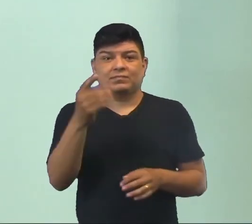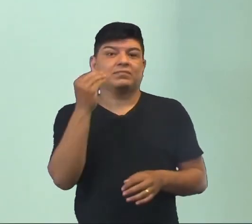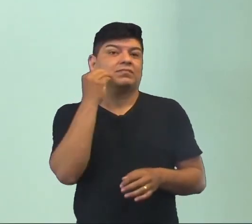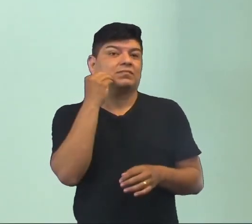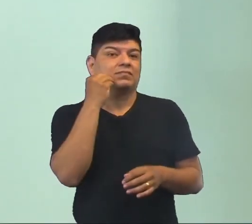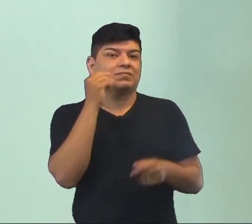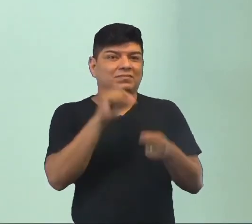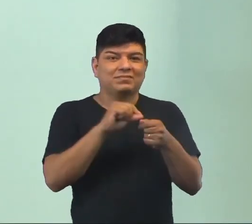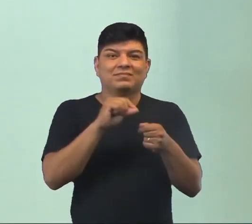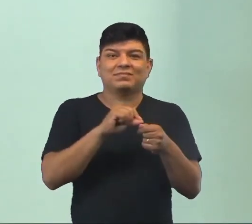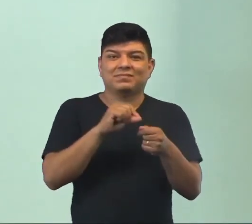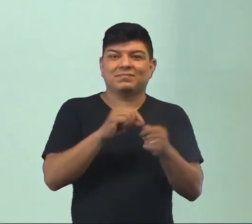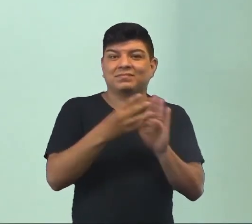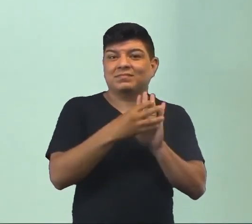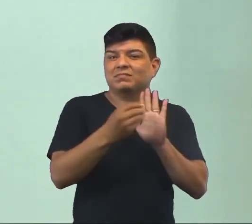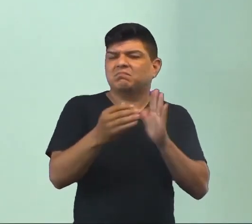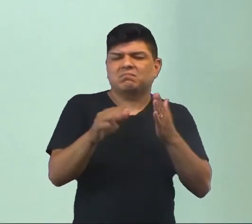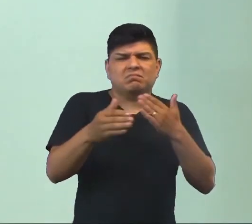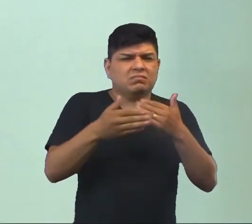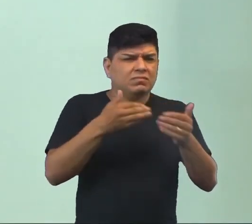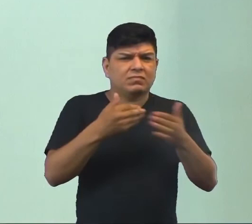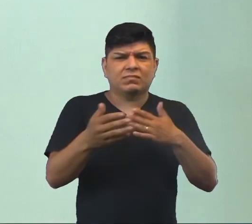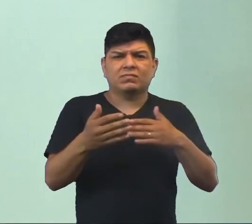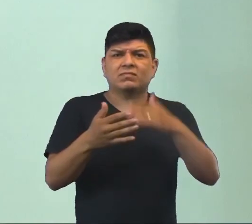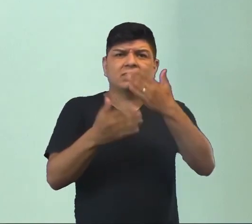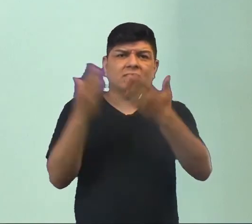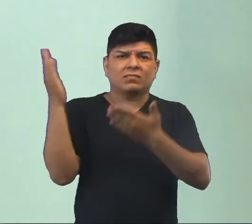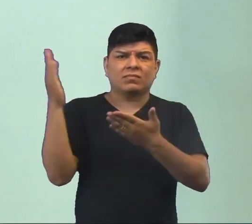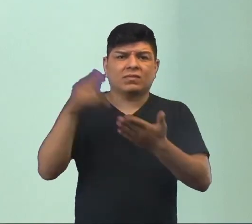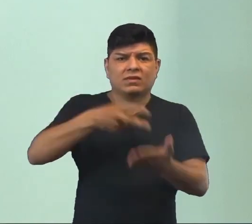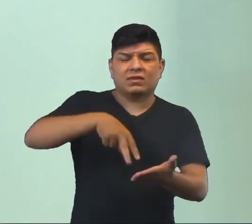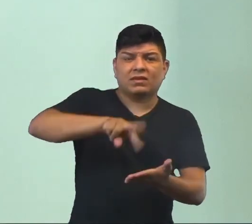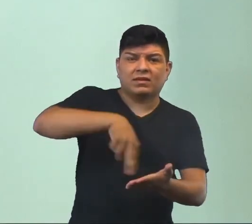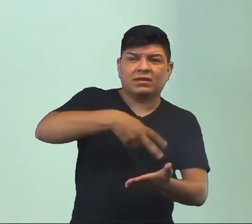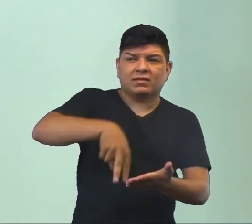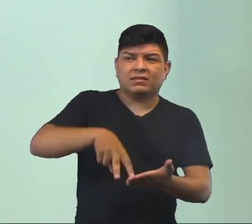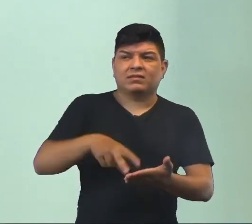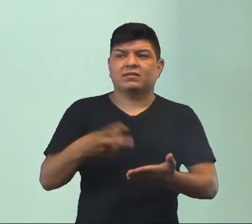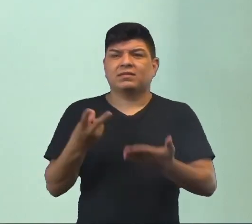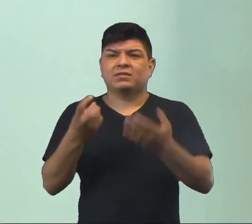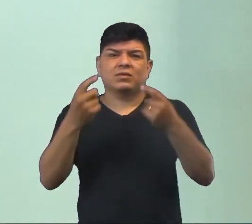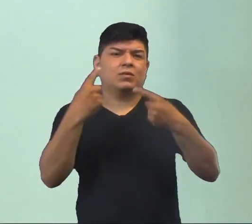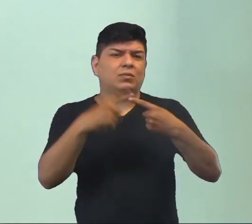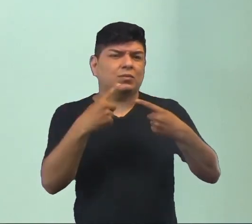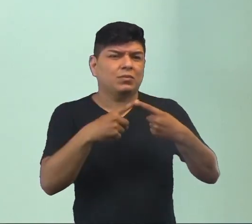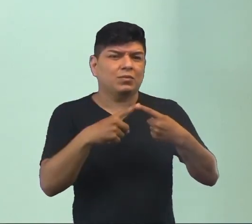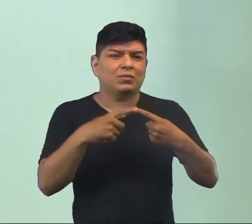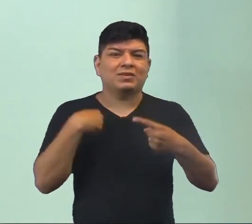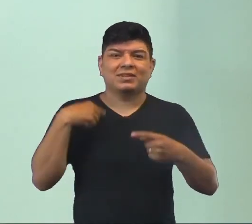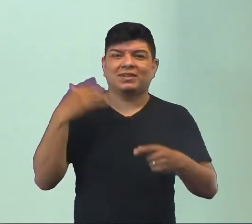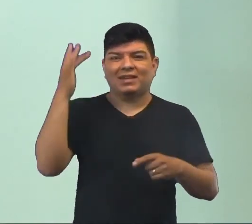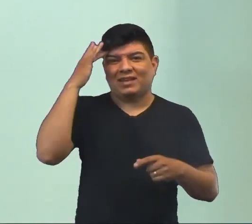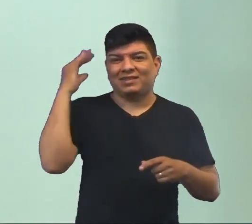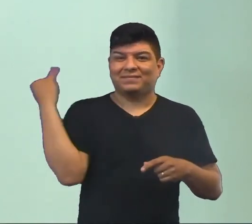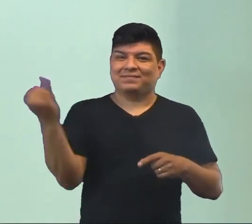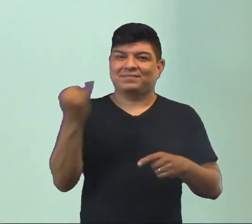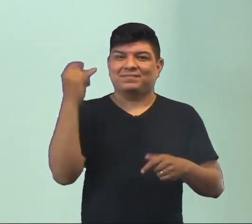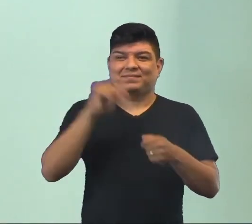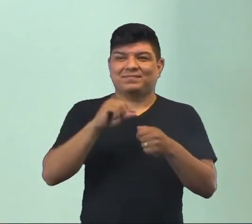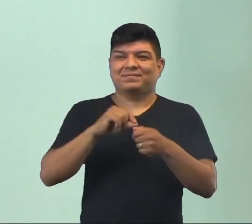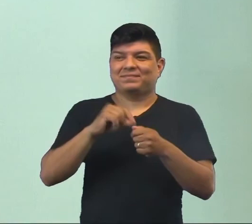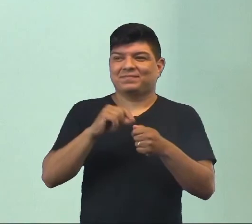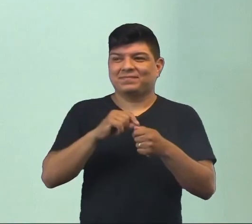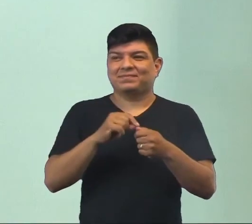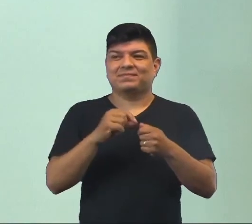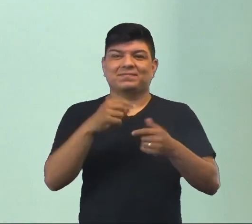tentar reproduzir qualquer uma dessas danças e vão dizer o porquê que vocês acharam interessante reproduzir essa dança,